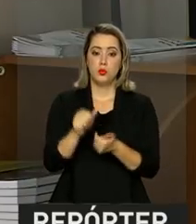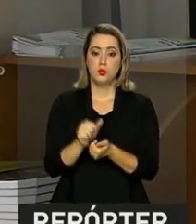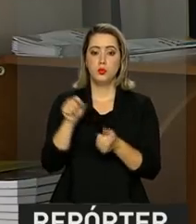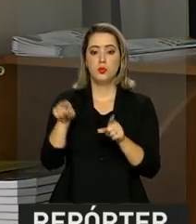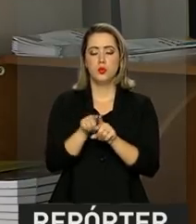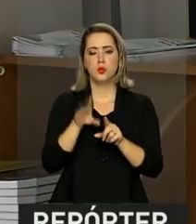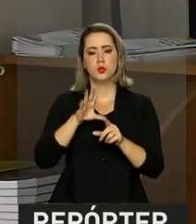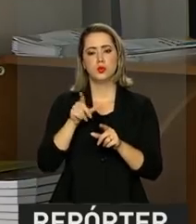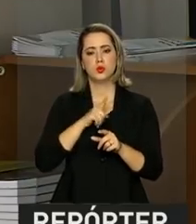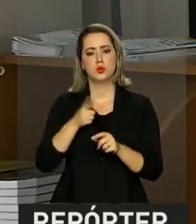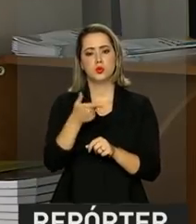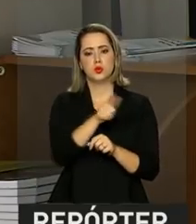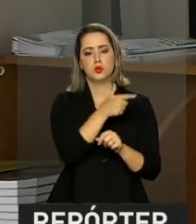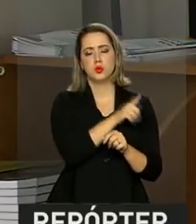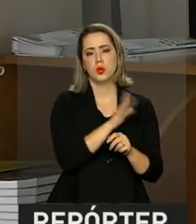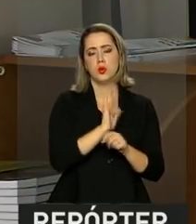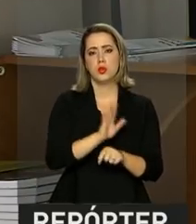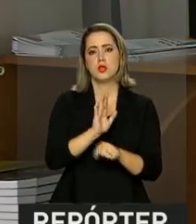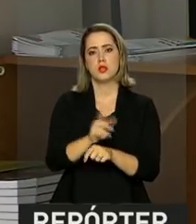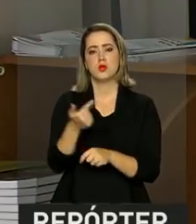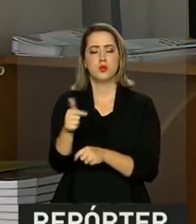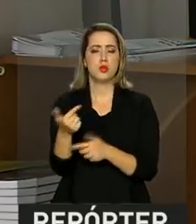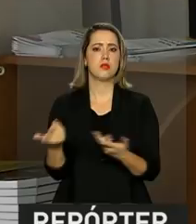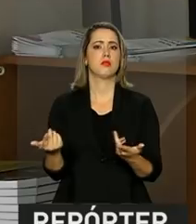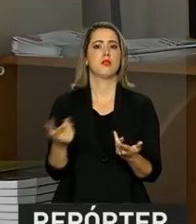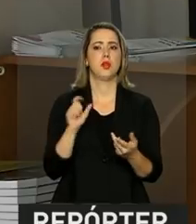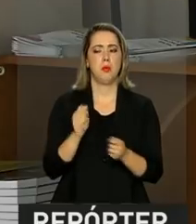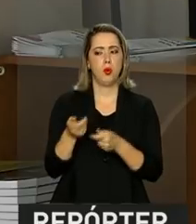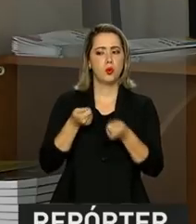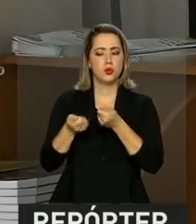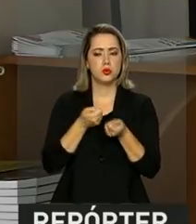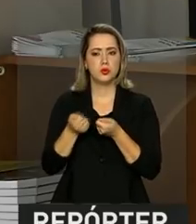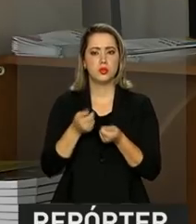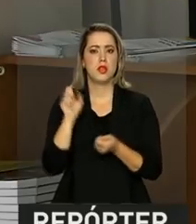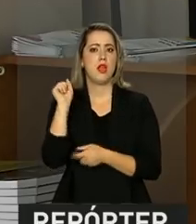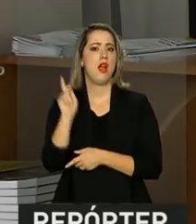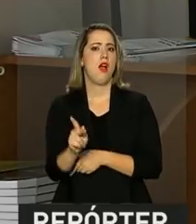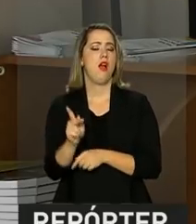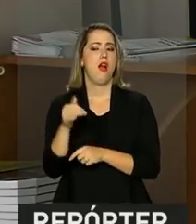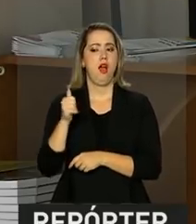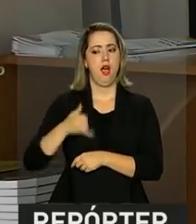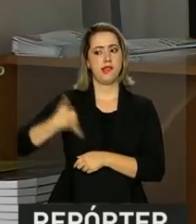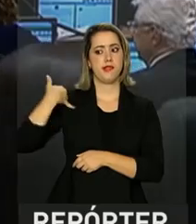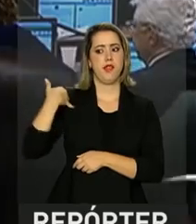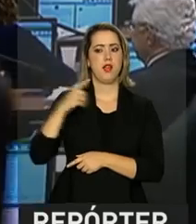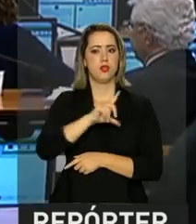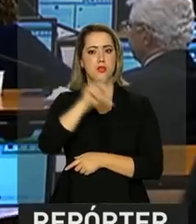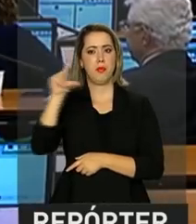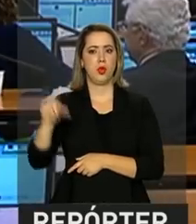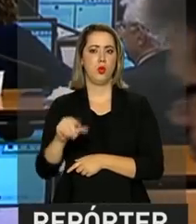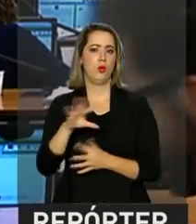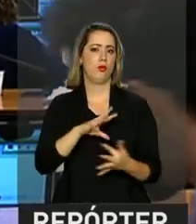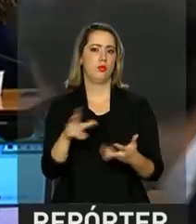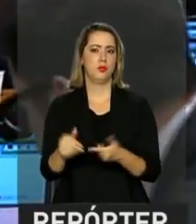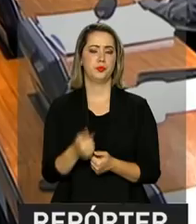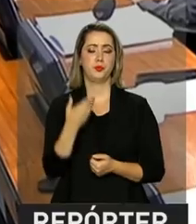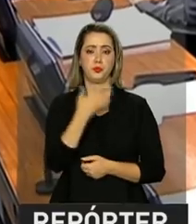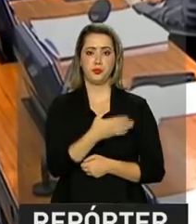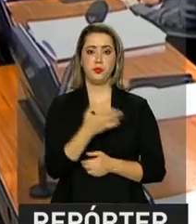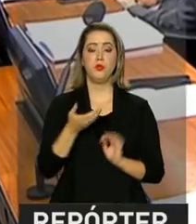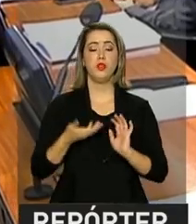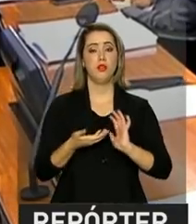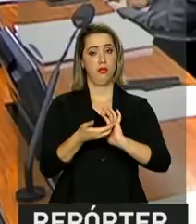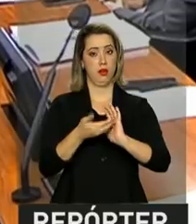ser ajustados. A própria idade para aposentadoria do Brasil é uma das menores do mundo. Na Câmara, as mudanças já